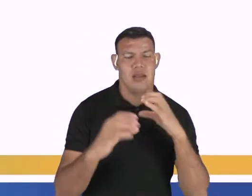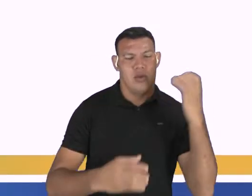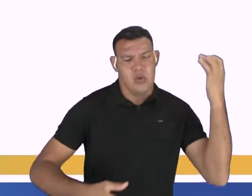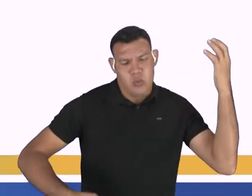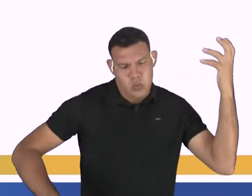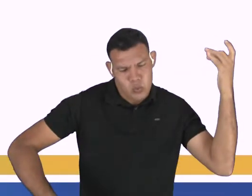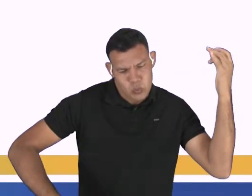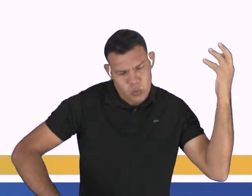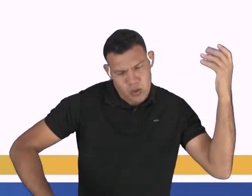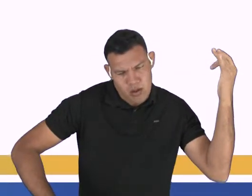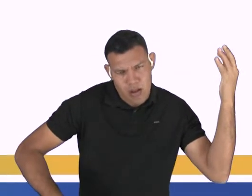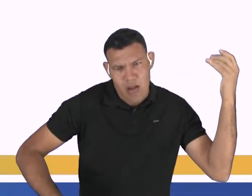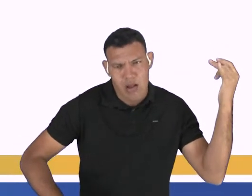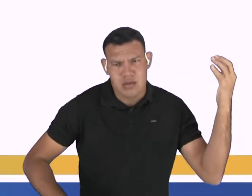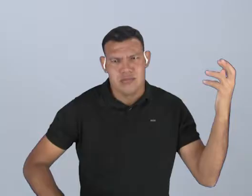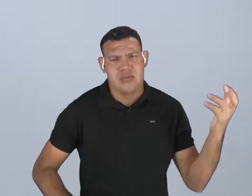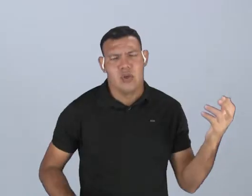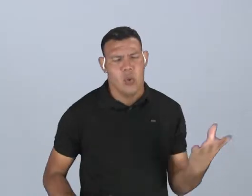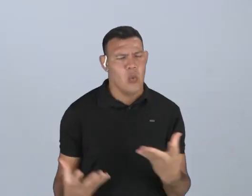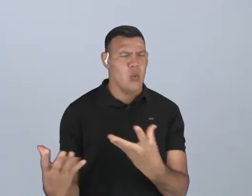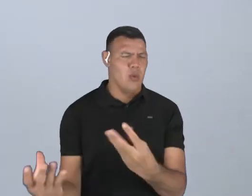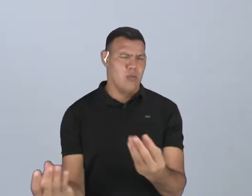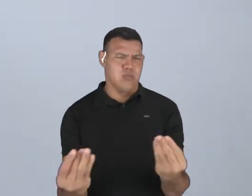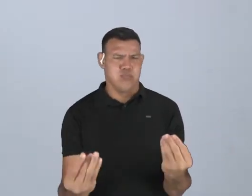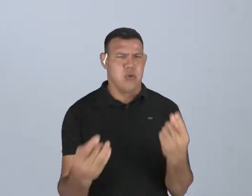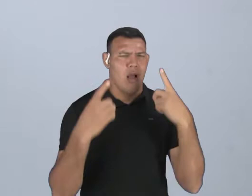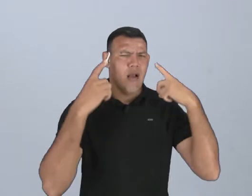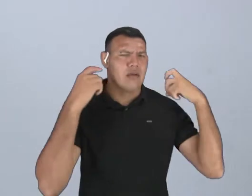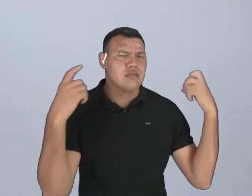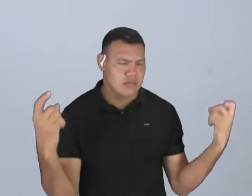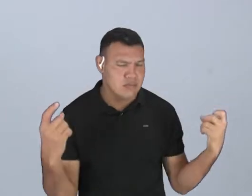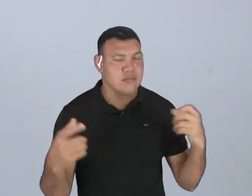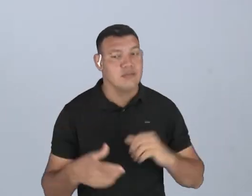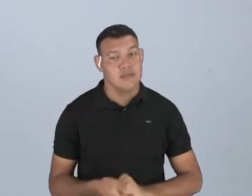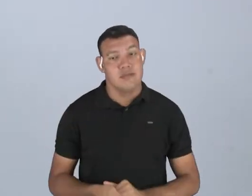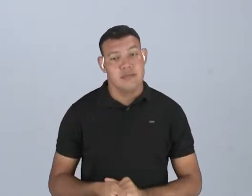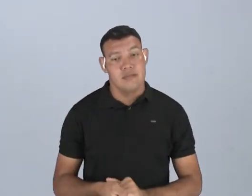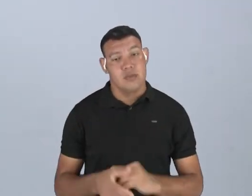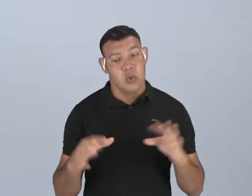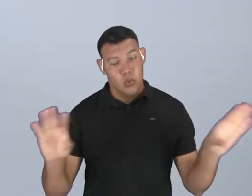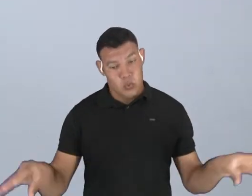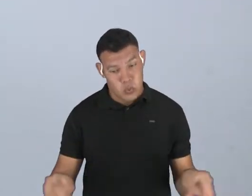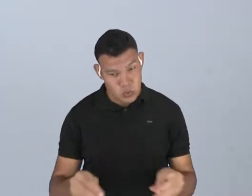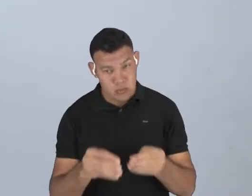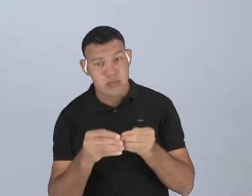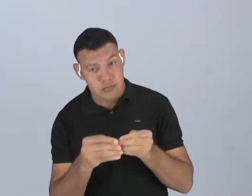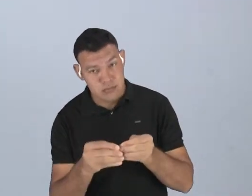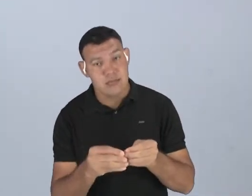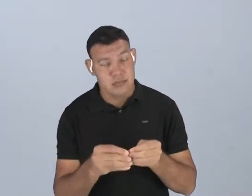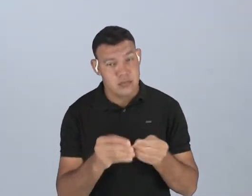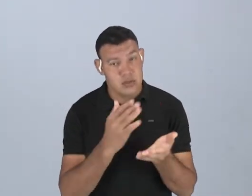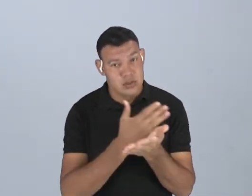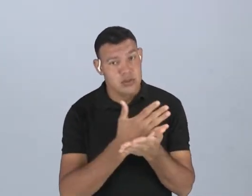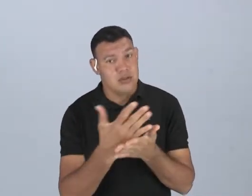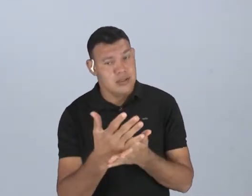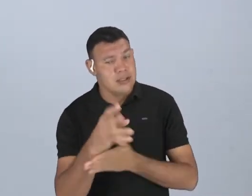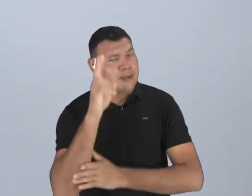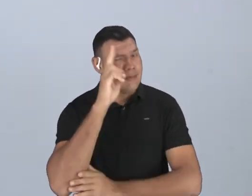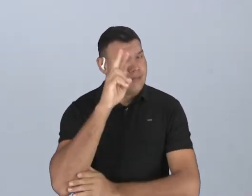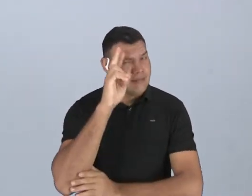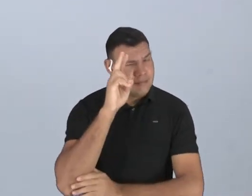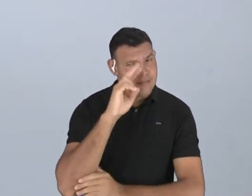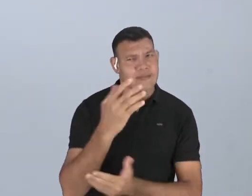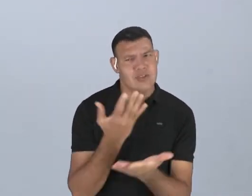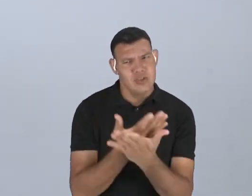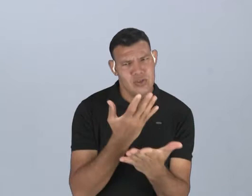de produzir mais sons de maneira simultânea. Em resumo, para começar e lembrando da aula que